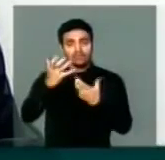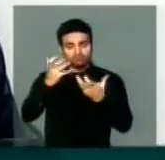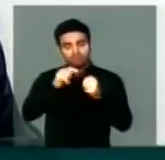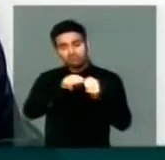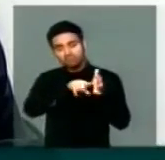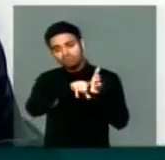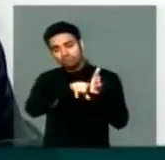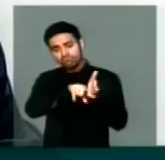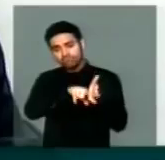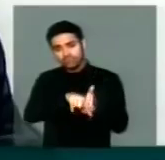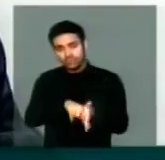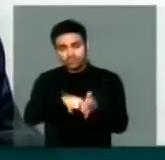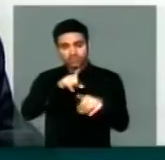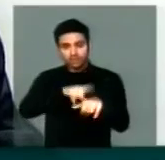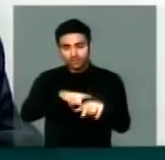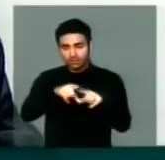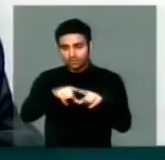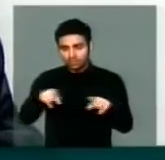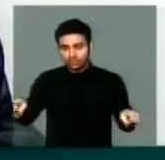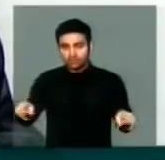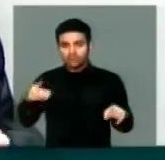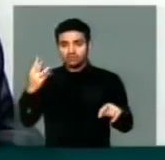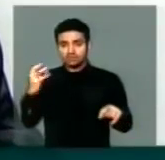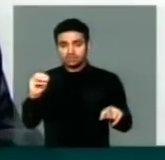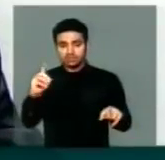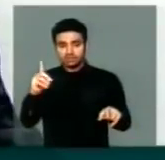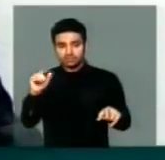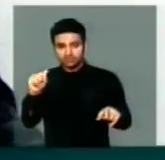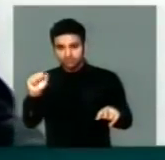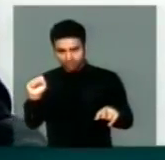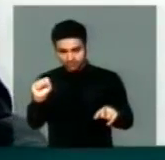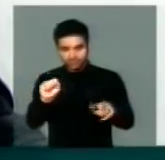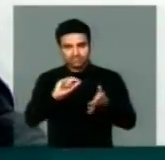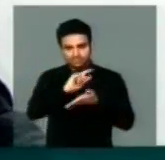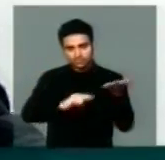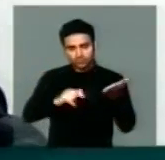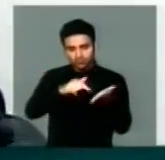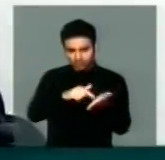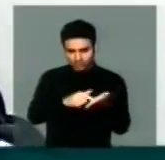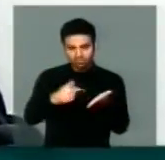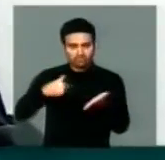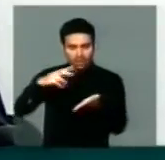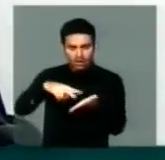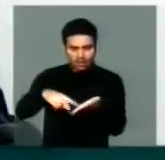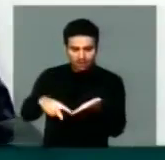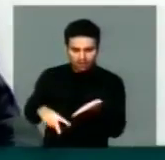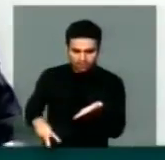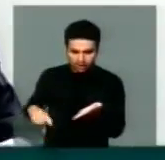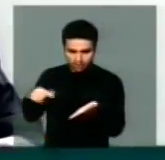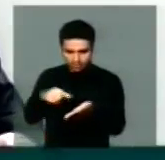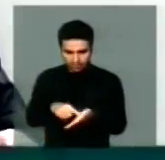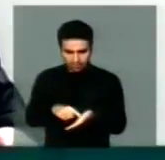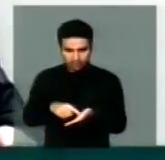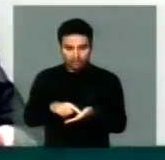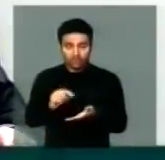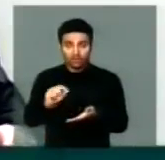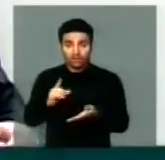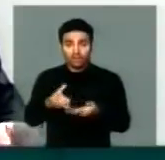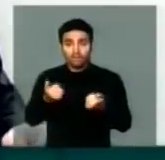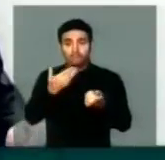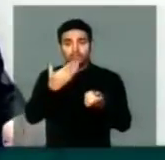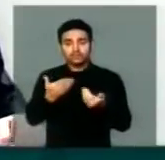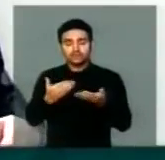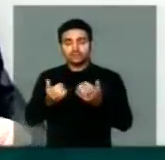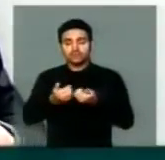de inquérito com prazo inicial de 30 dias. Essa é a petição que trata do pedido